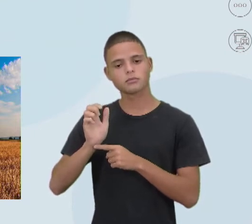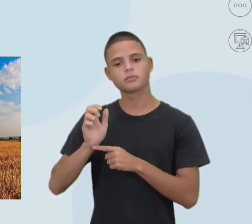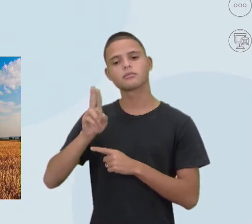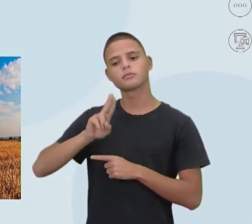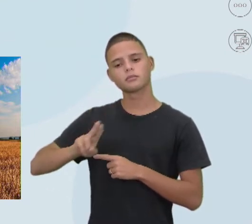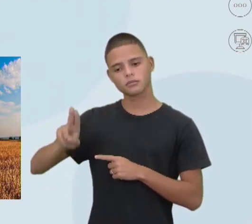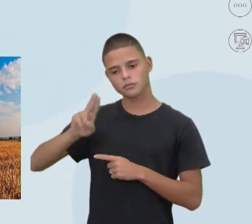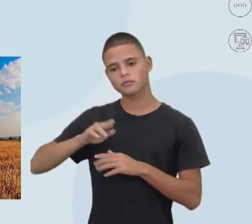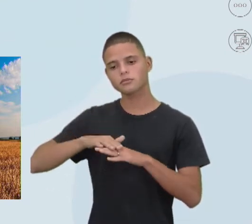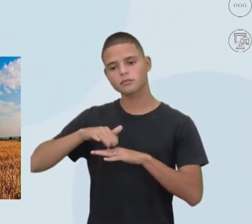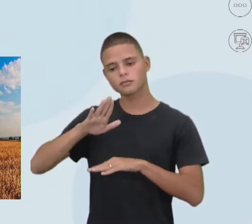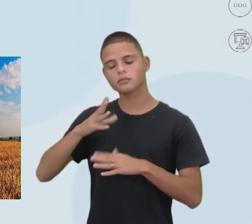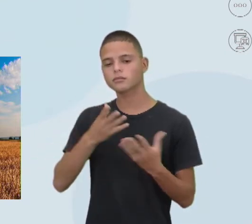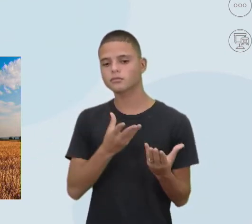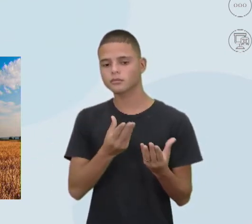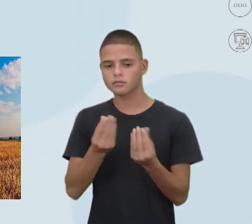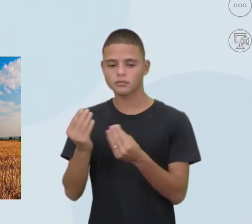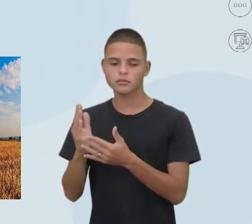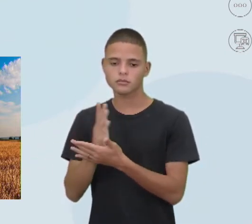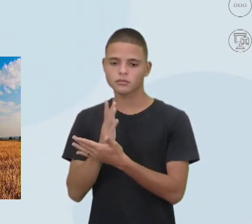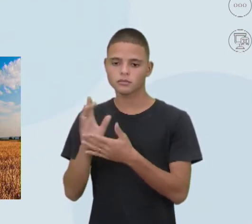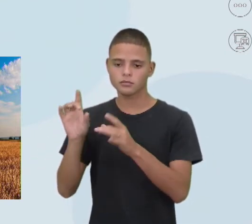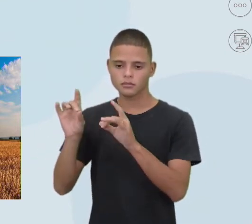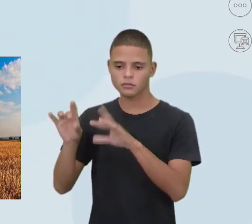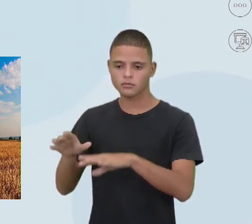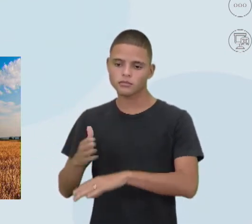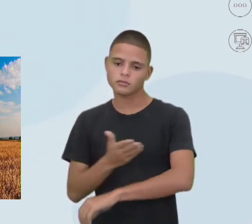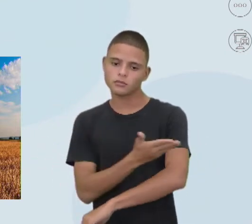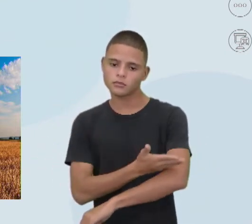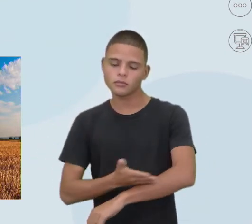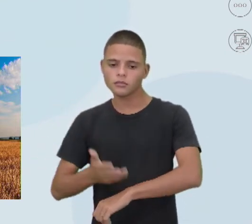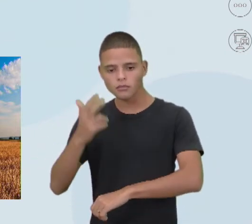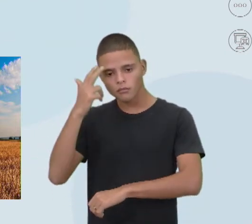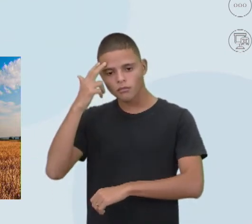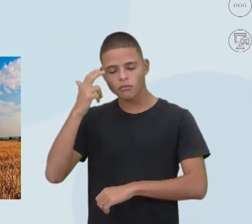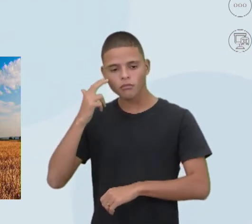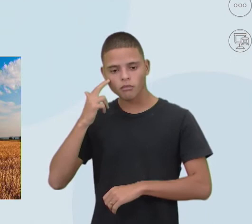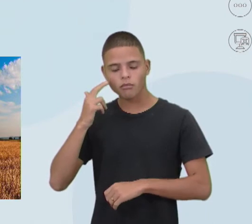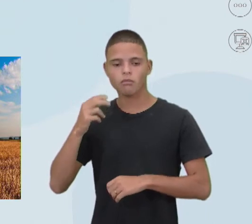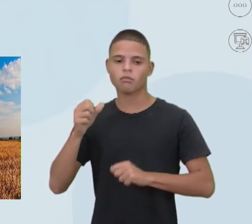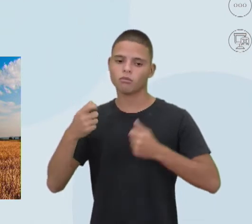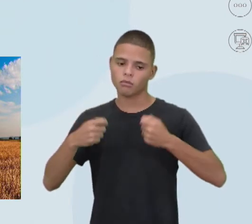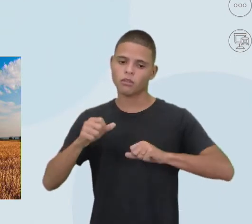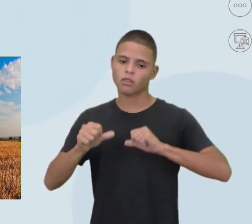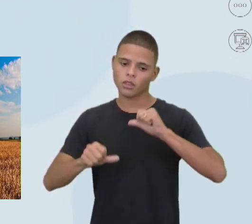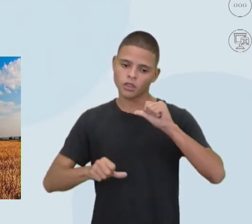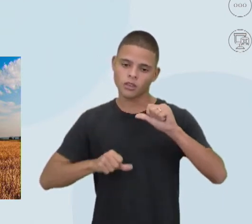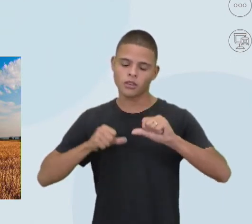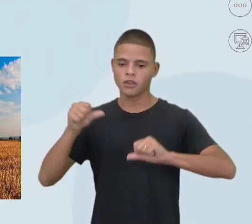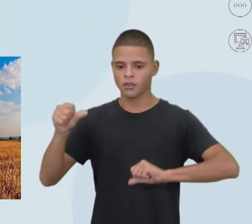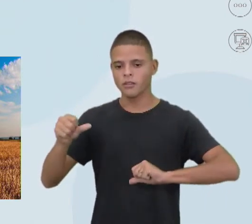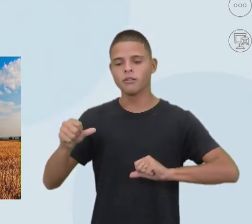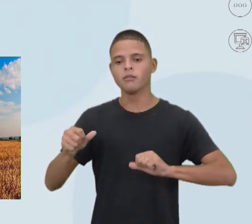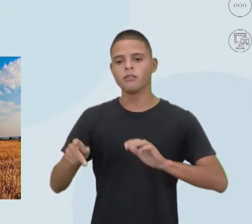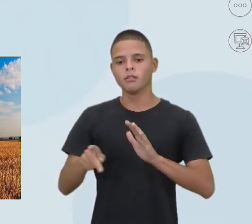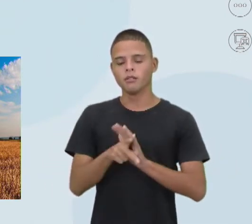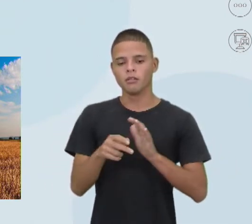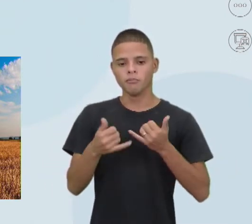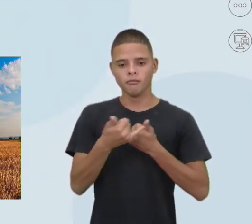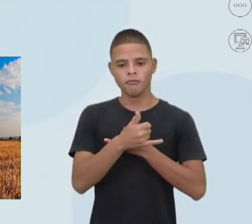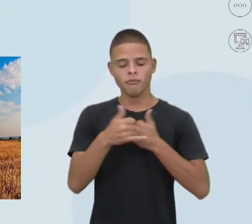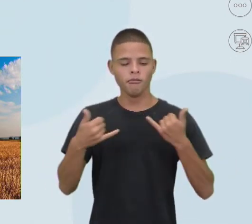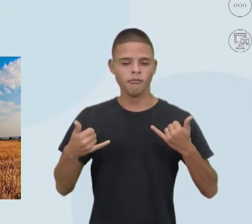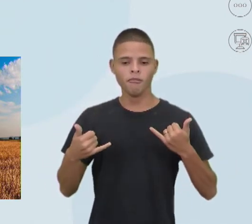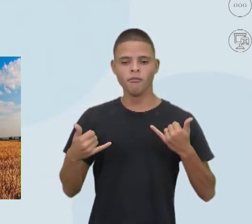aí, enfim, esses resíduos ou essas culturas agrícolas vai exigir alguma transformação em outro produto energético, e ela tem um